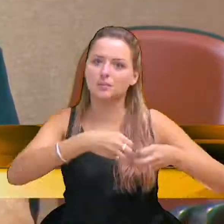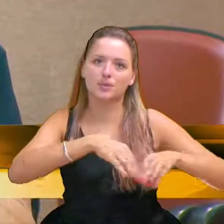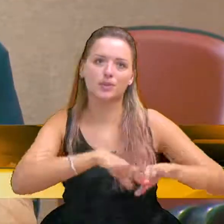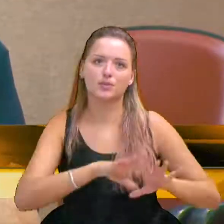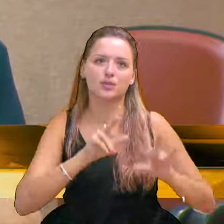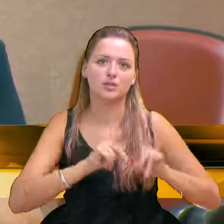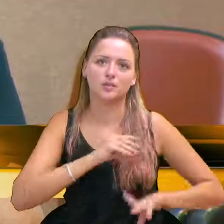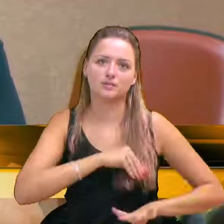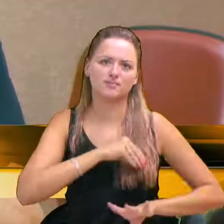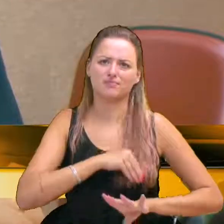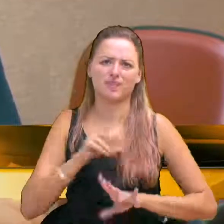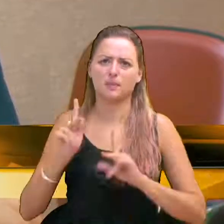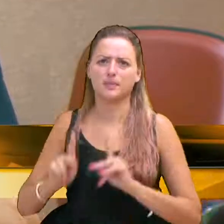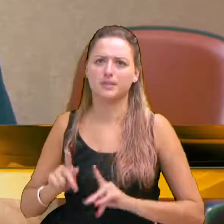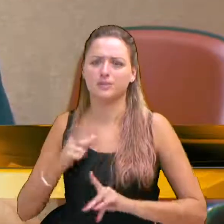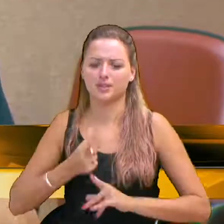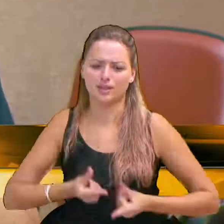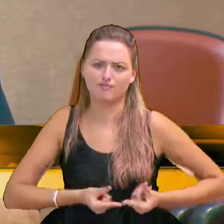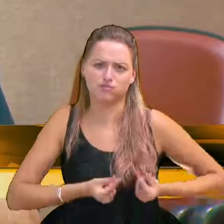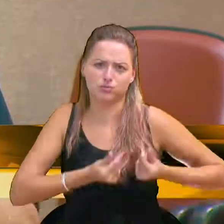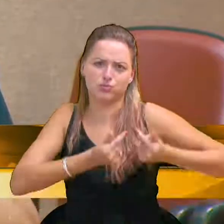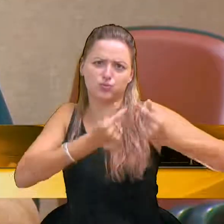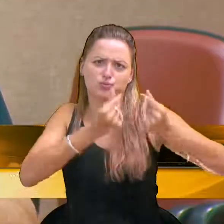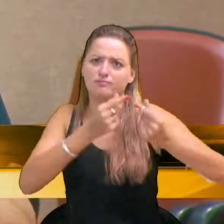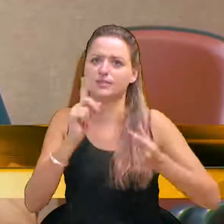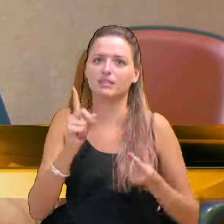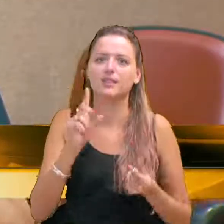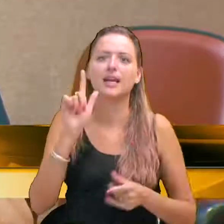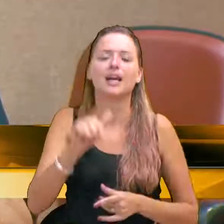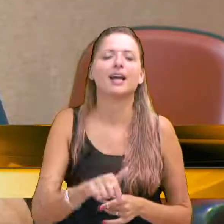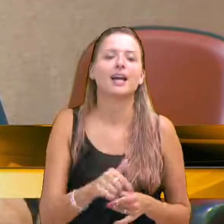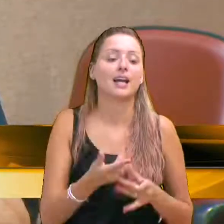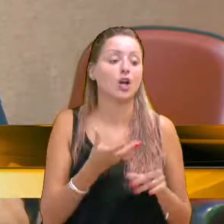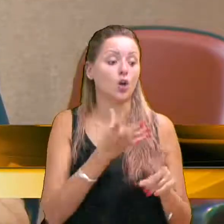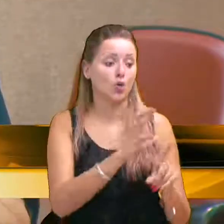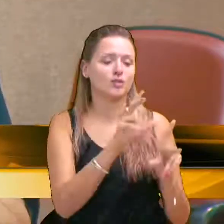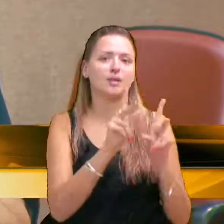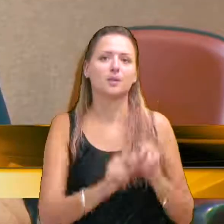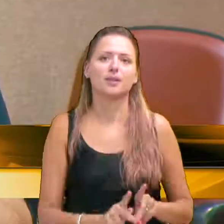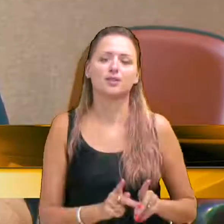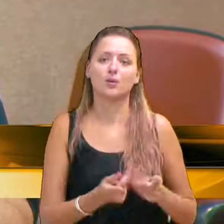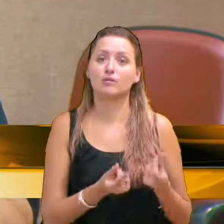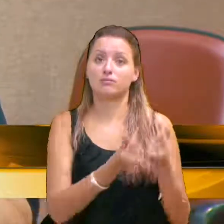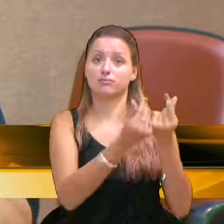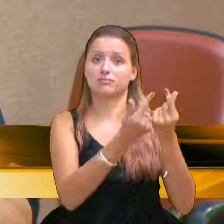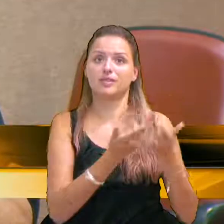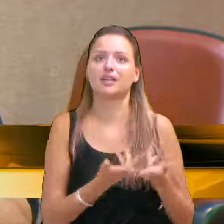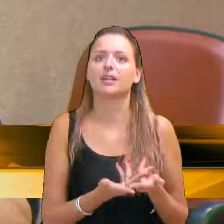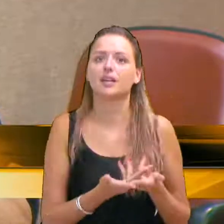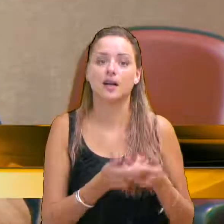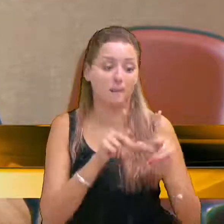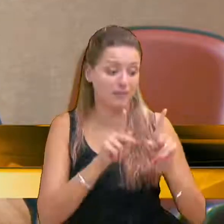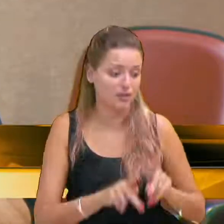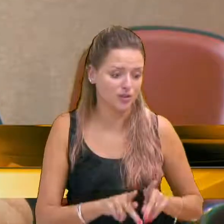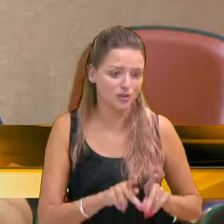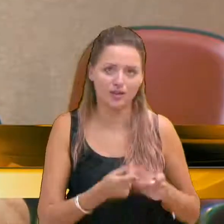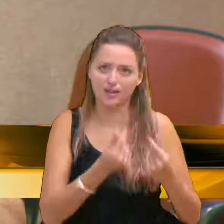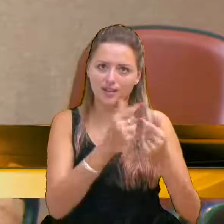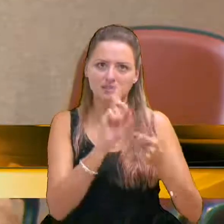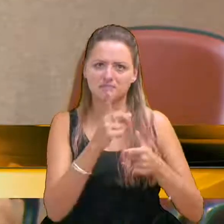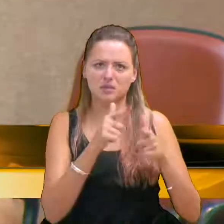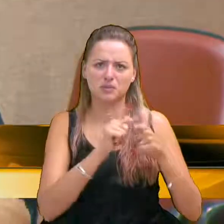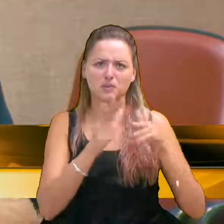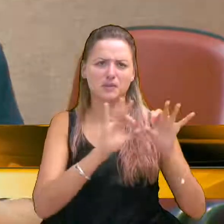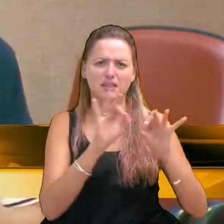o milionário ou que tem grandes rendas, é contra o trabalhador assalariado. Essa tabela há 20 anos não é corrigida. Sua parte,